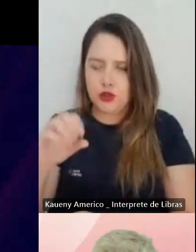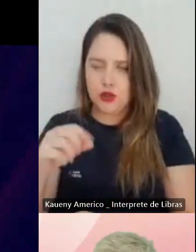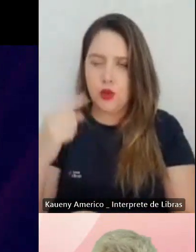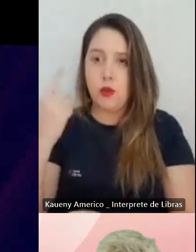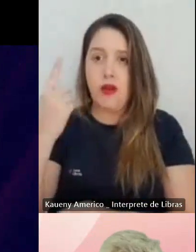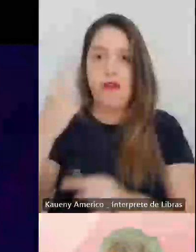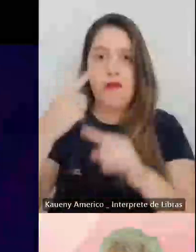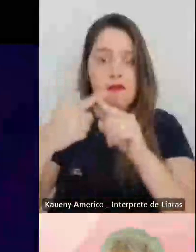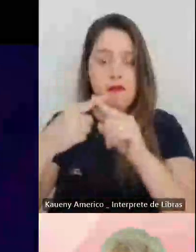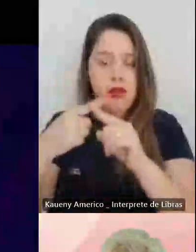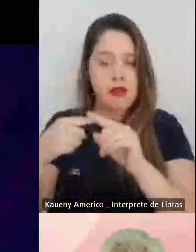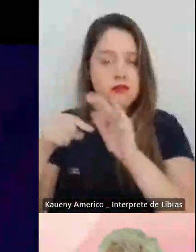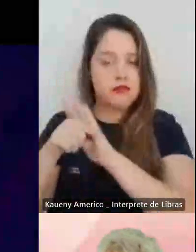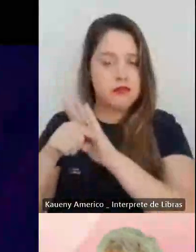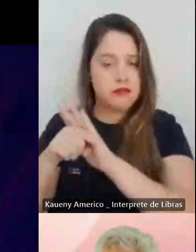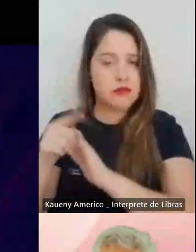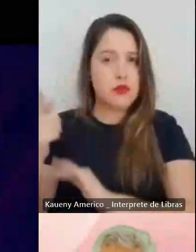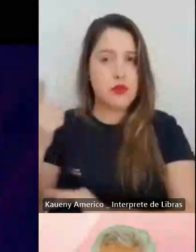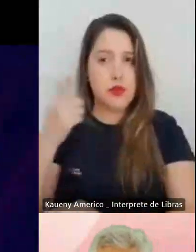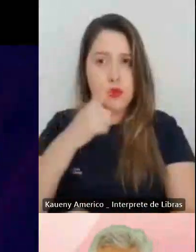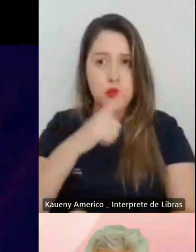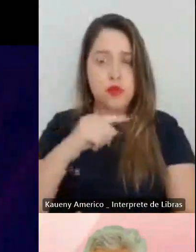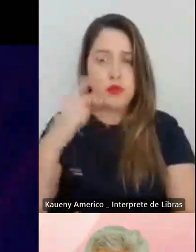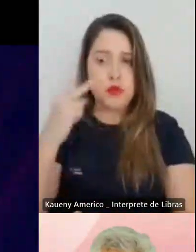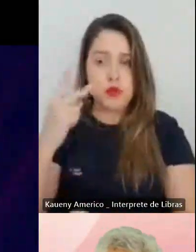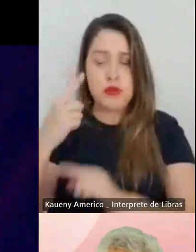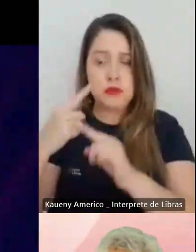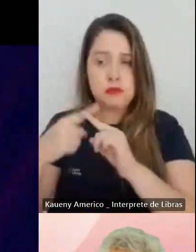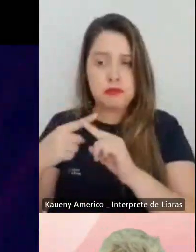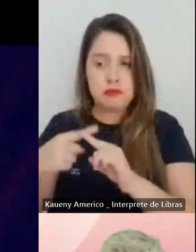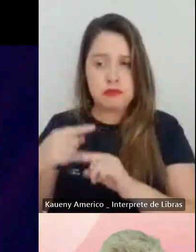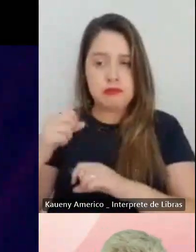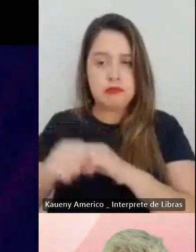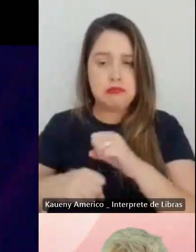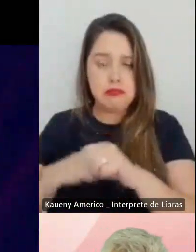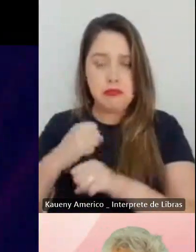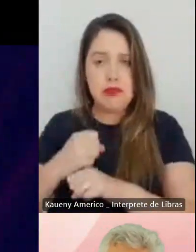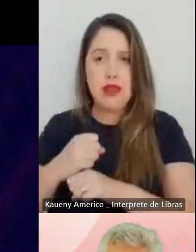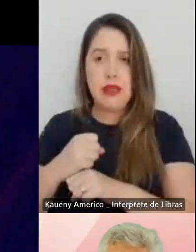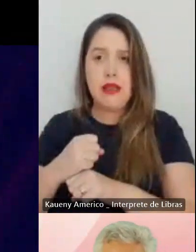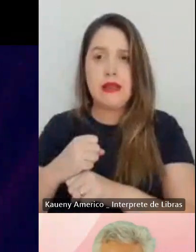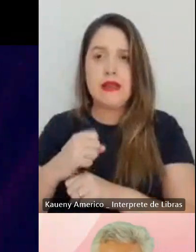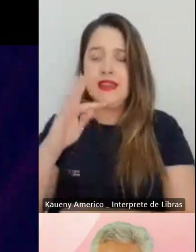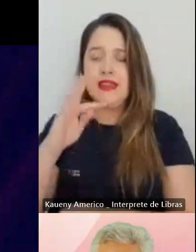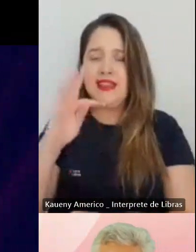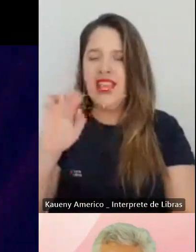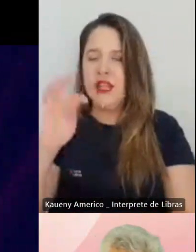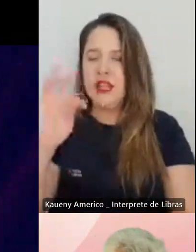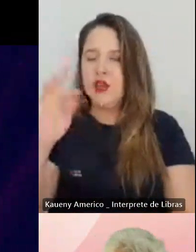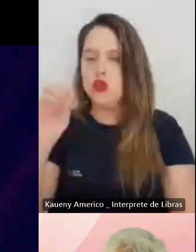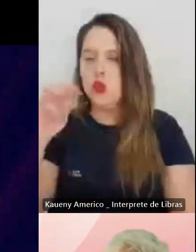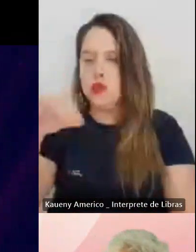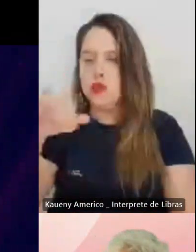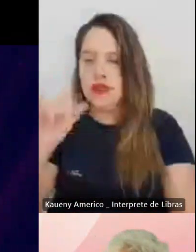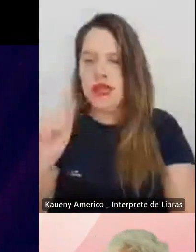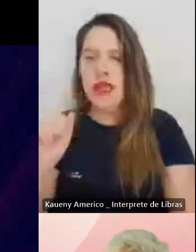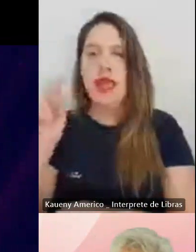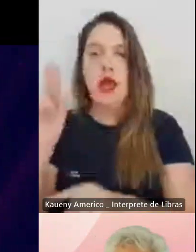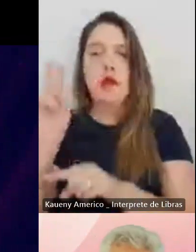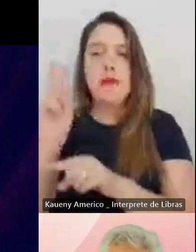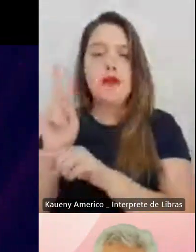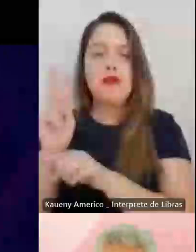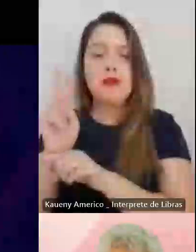pode realizar até 2 por ano. A mastectomia preventiva é um exame, é uma